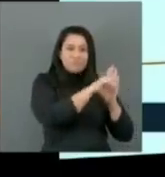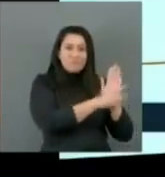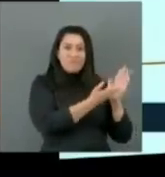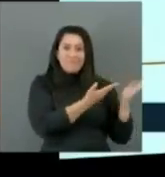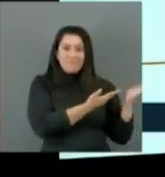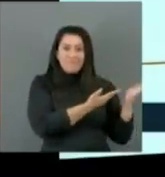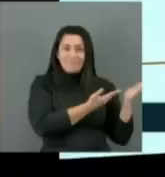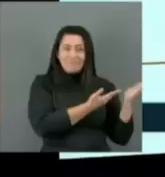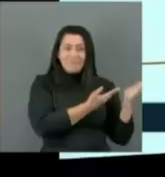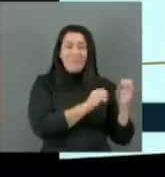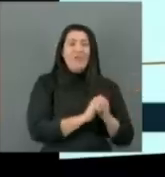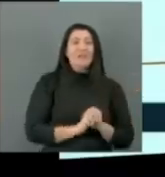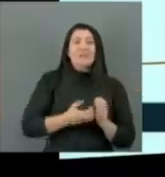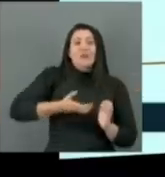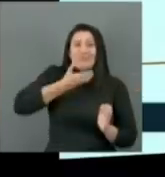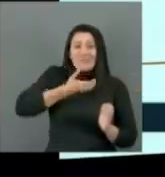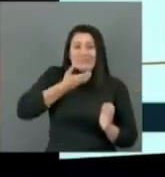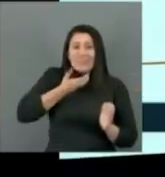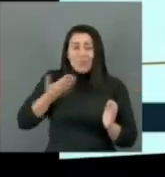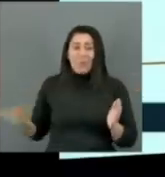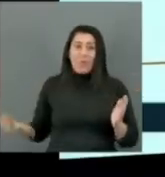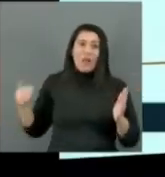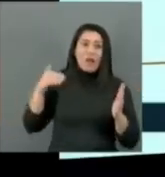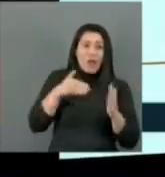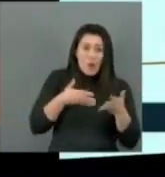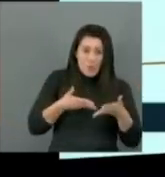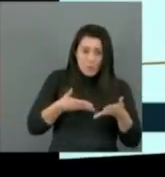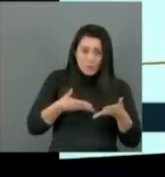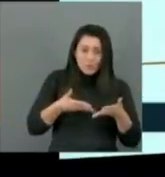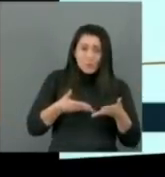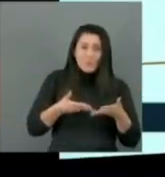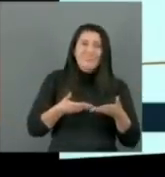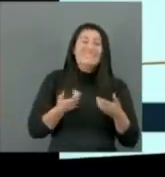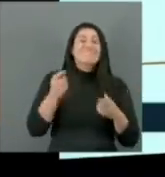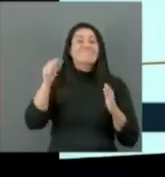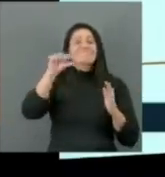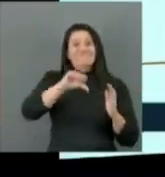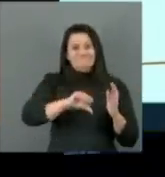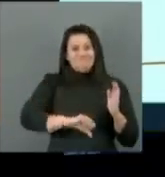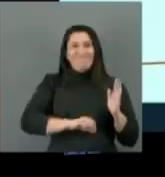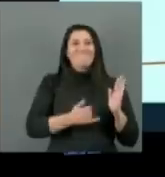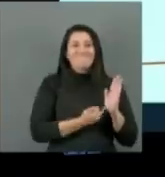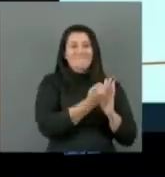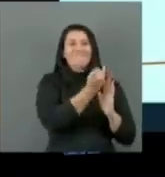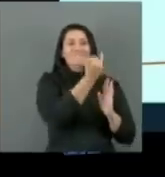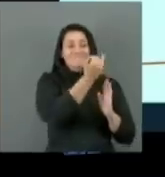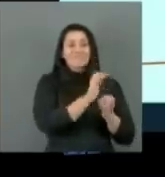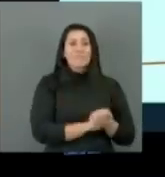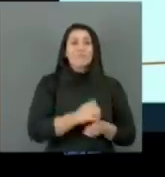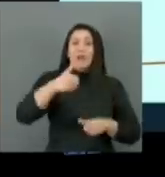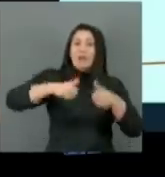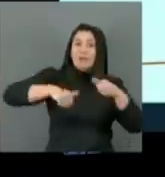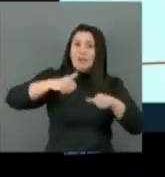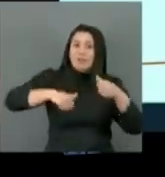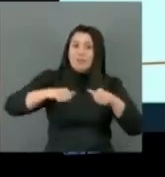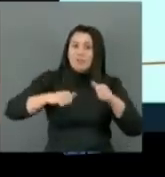e de dezembro para cá a gente teve uma piora muito grande das expectativas de inflação. Tanto as expectativas dos analistas quanto a inflação medida